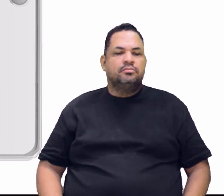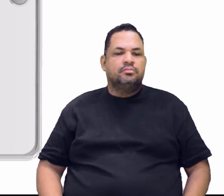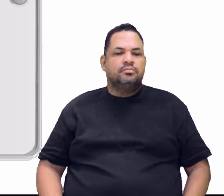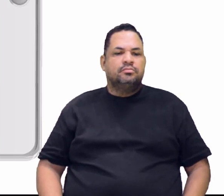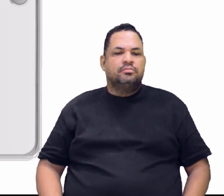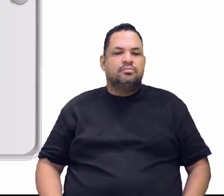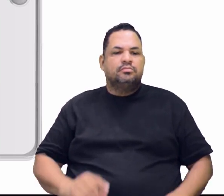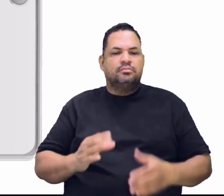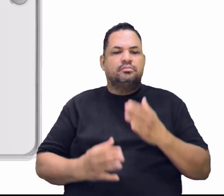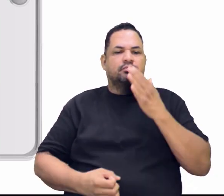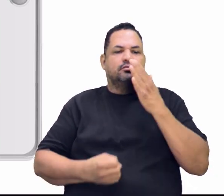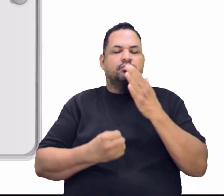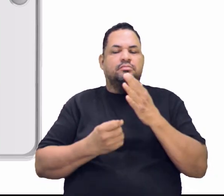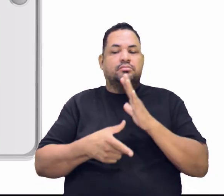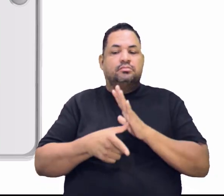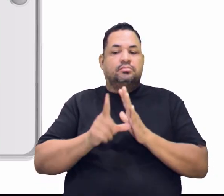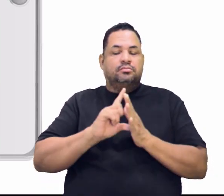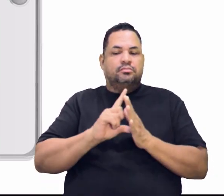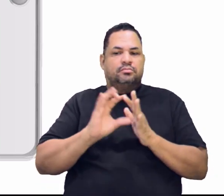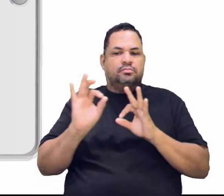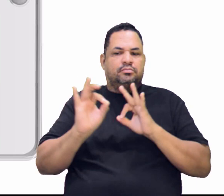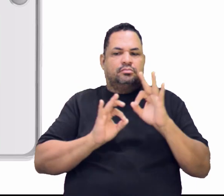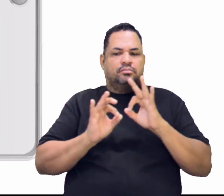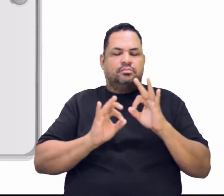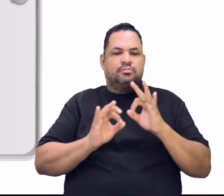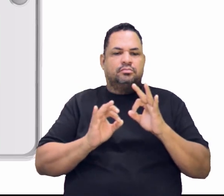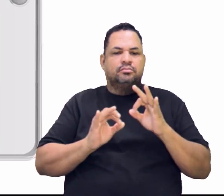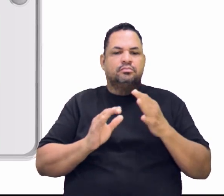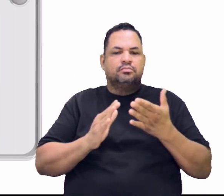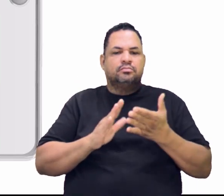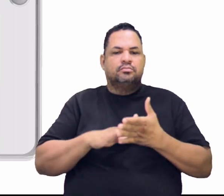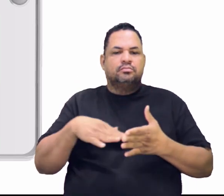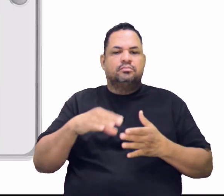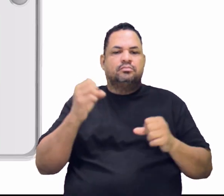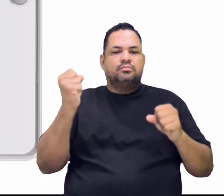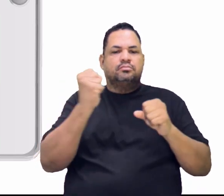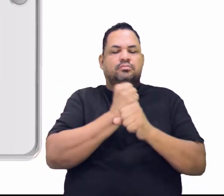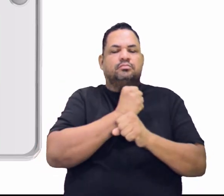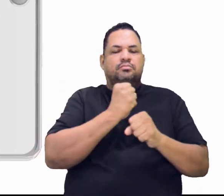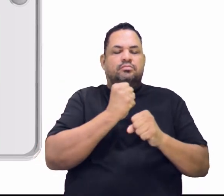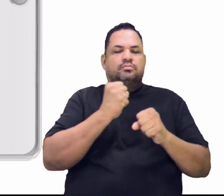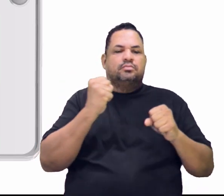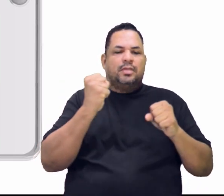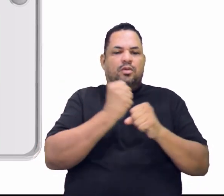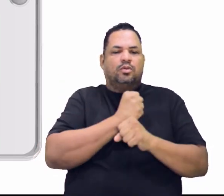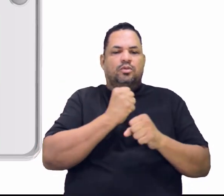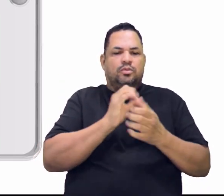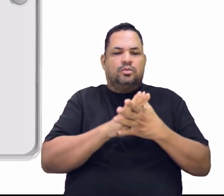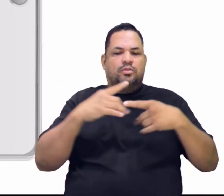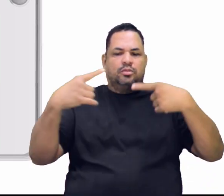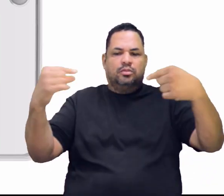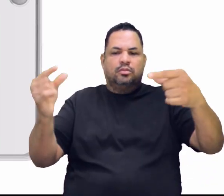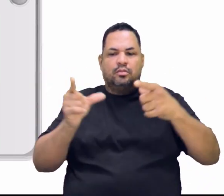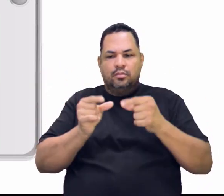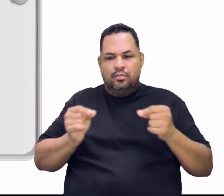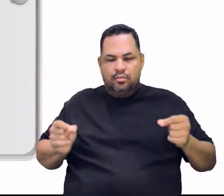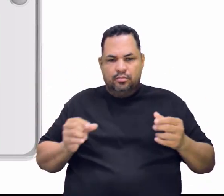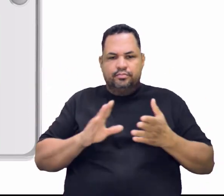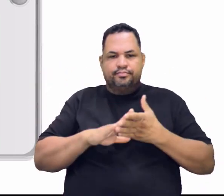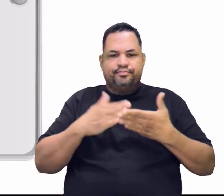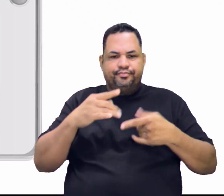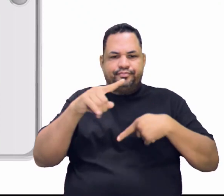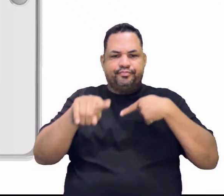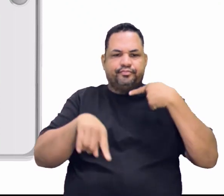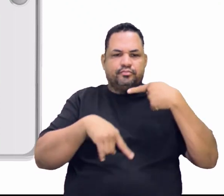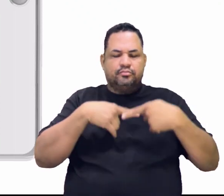ali depois, antes mesmo da construção do Real Forte Príncipe da Beira